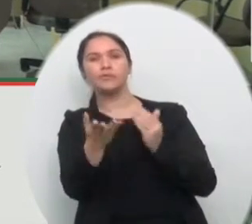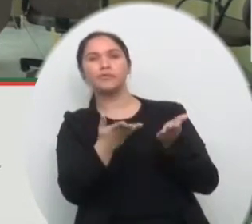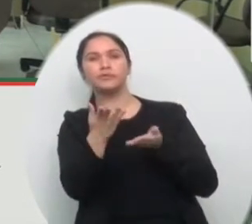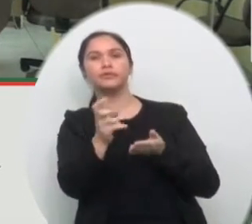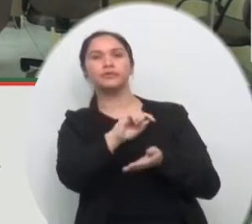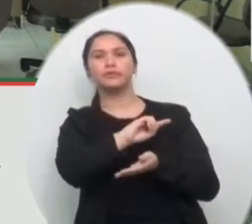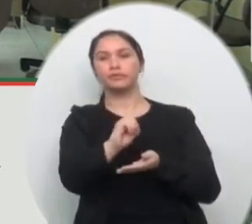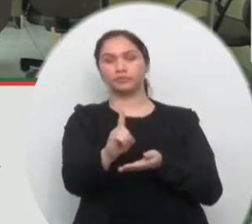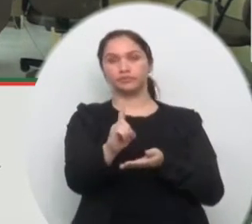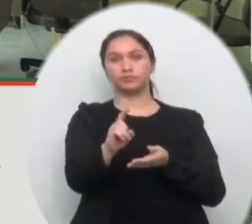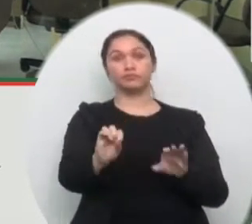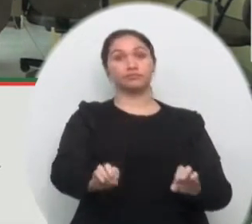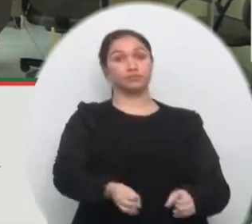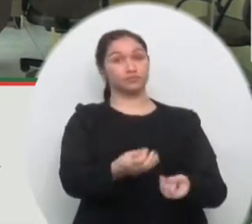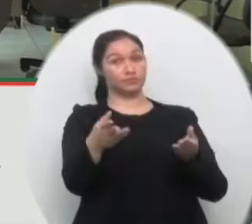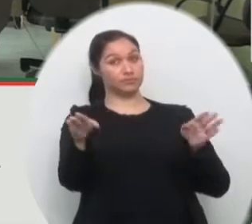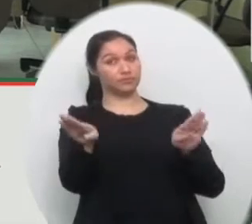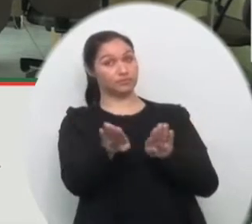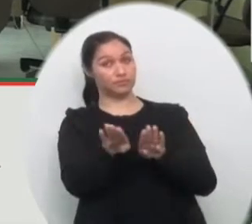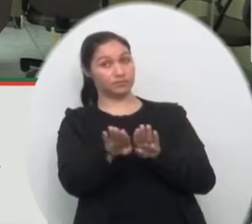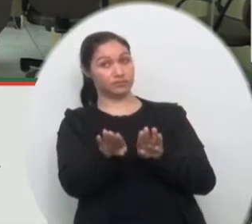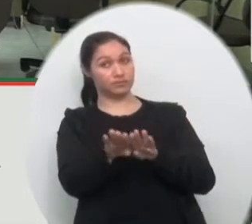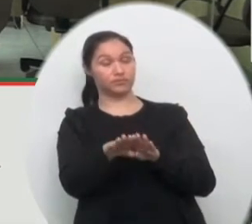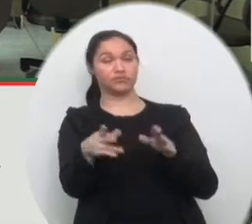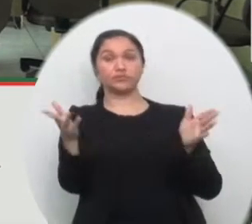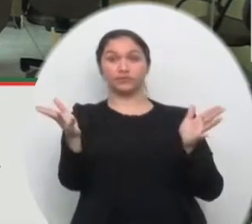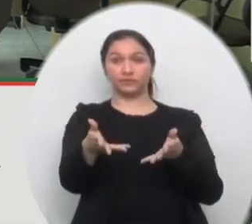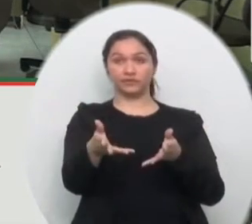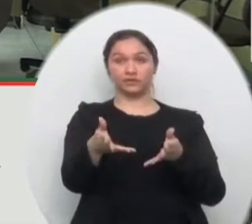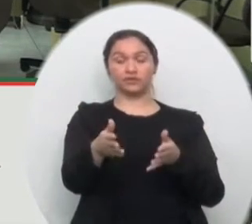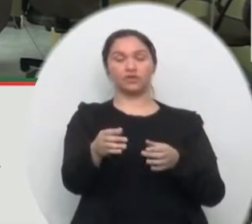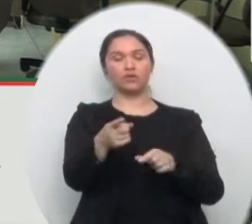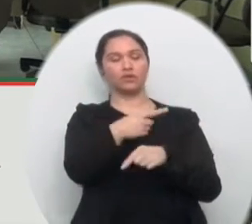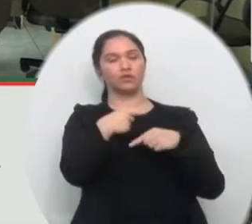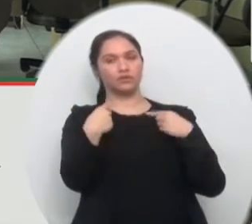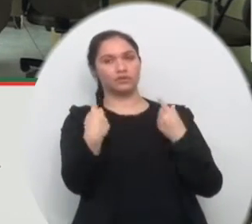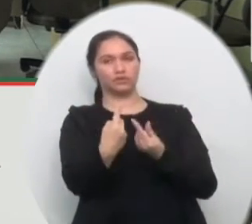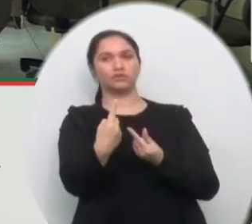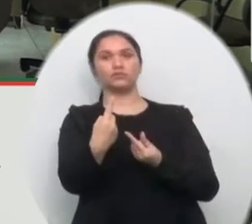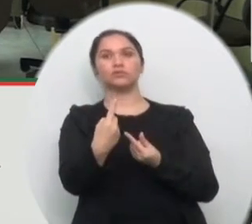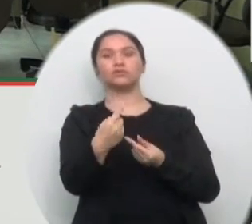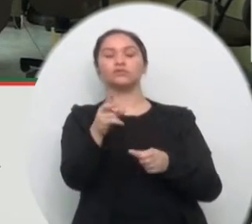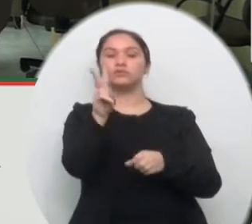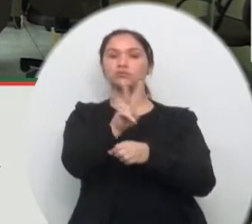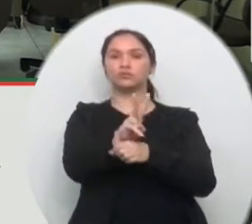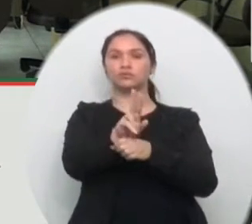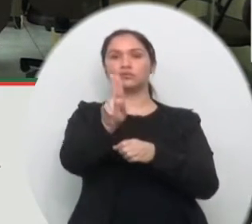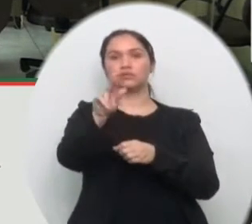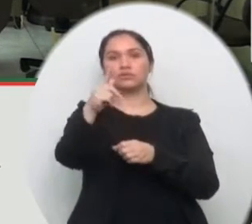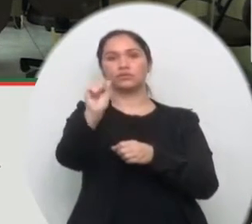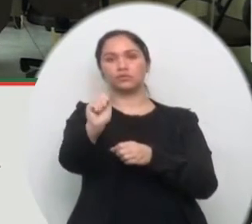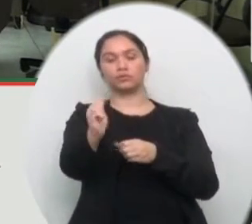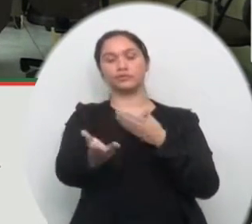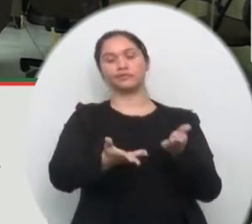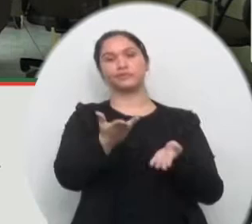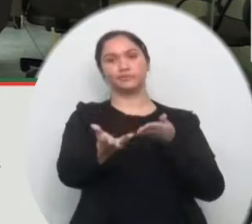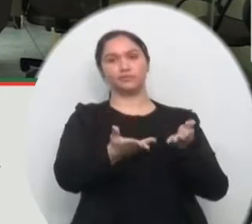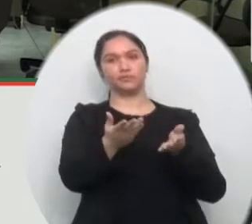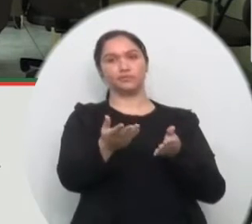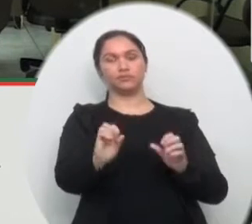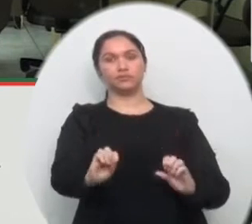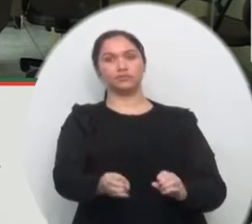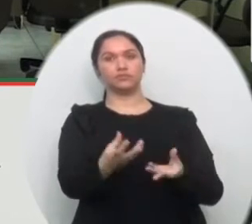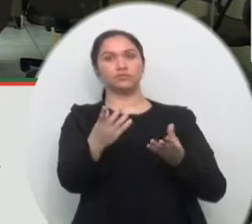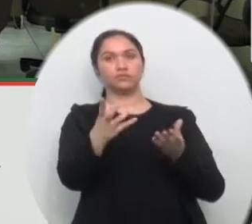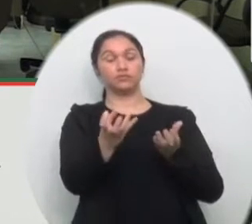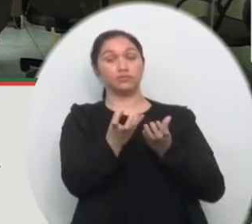fazer o trabalho que tem que ser feito na UPA 24 horas da próxima. Então, deixo registrado esses dois fatos,